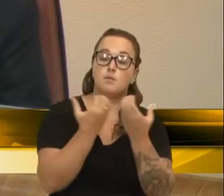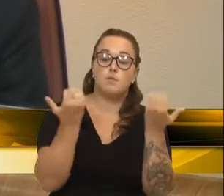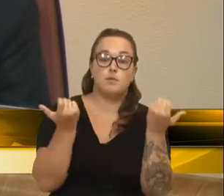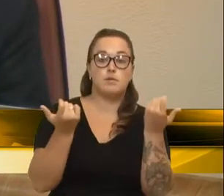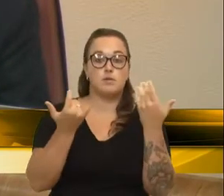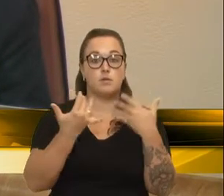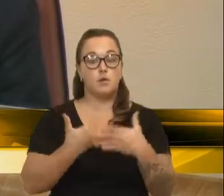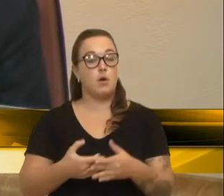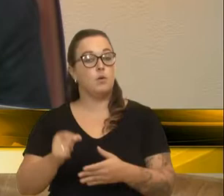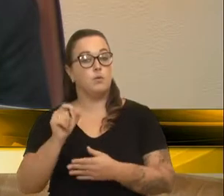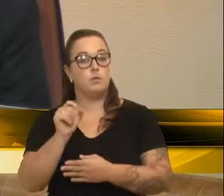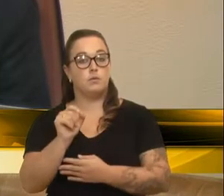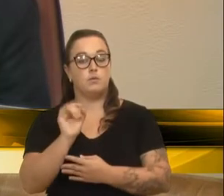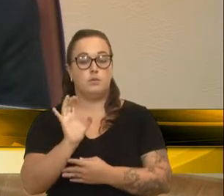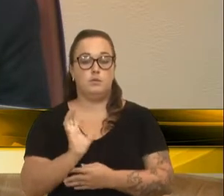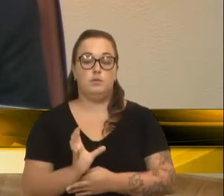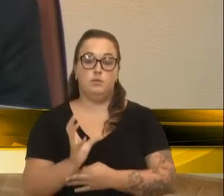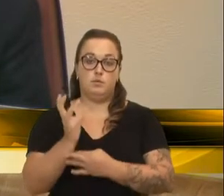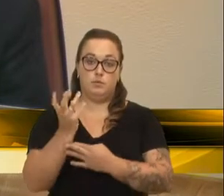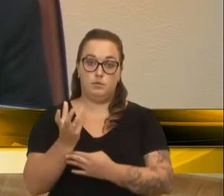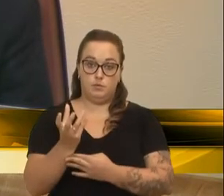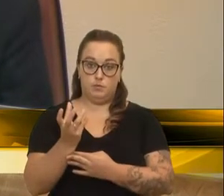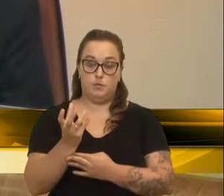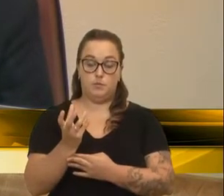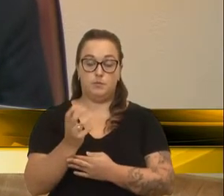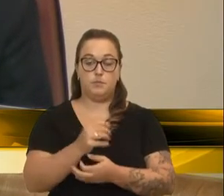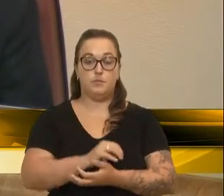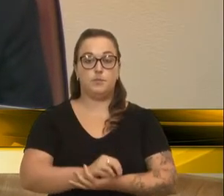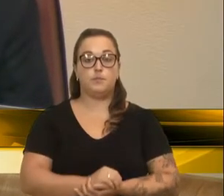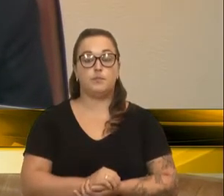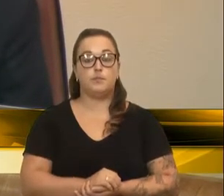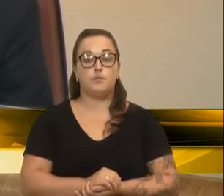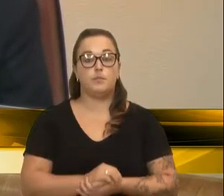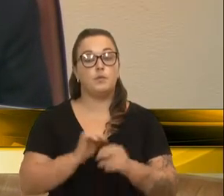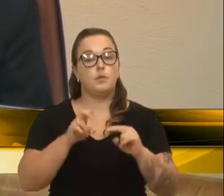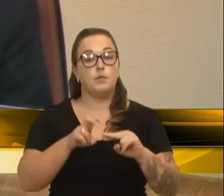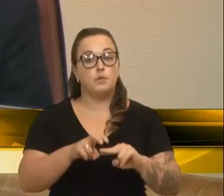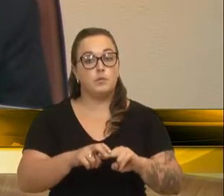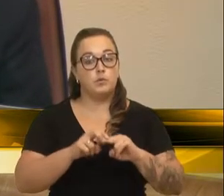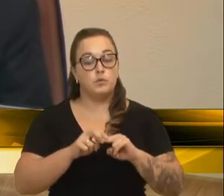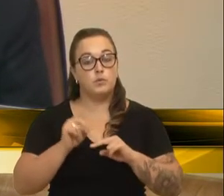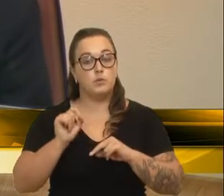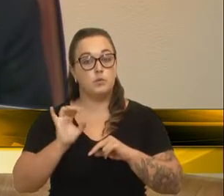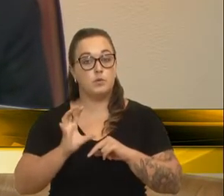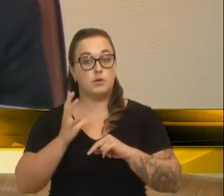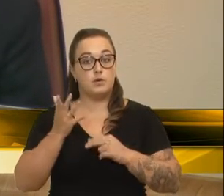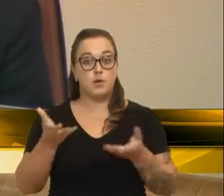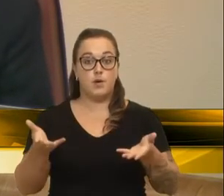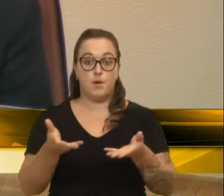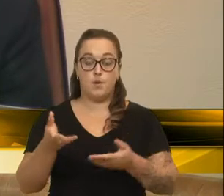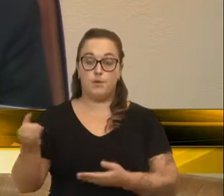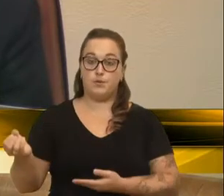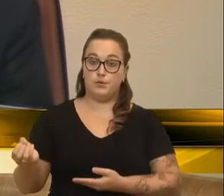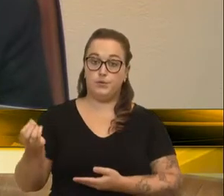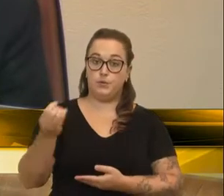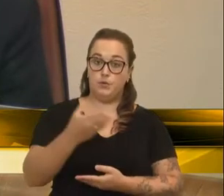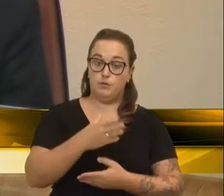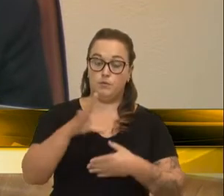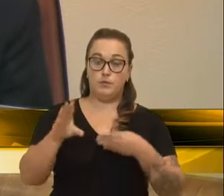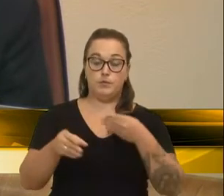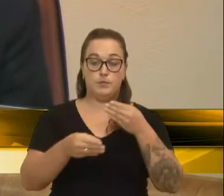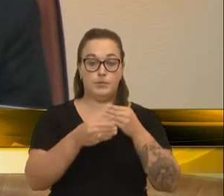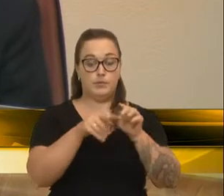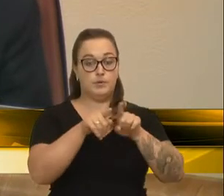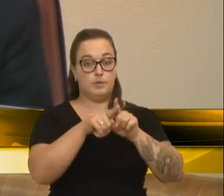fosse essa autoridade cassada. Dada a ocorrência de mais um fato novo, emendo a